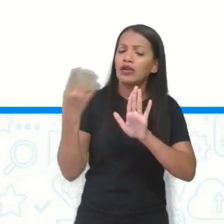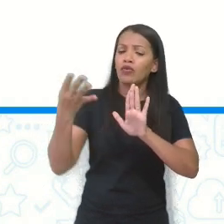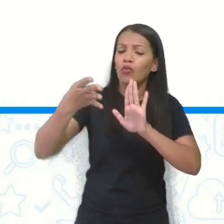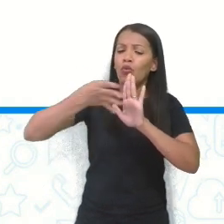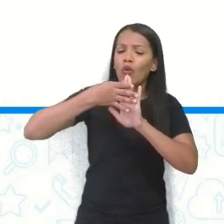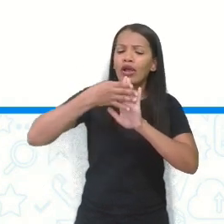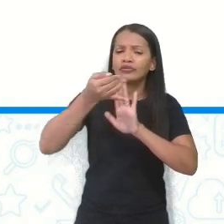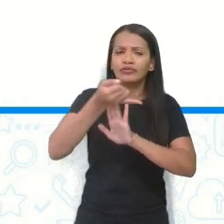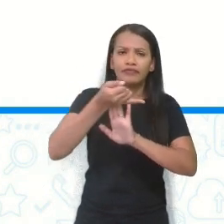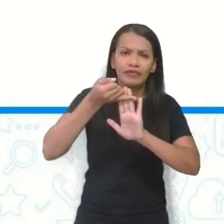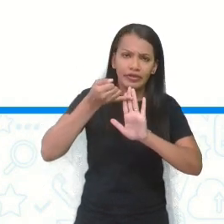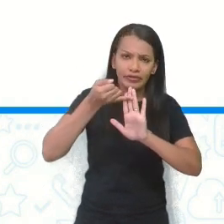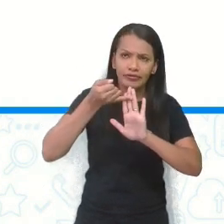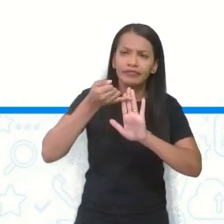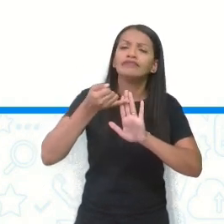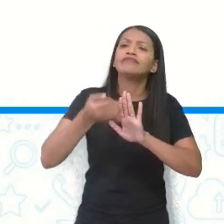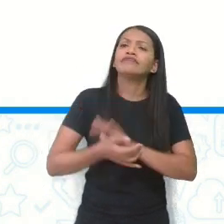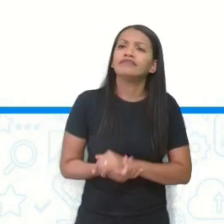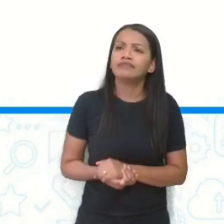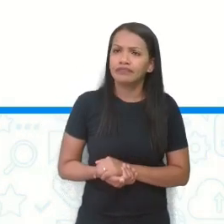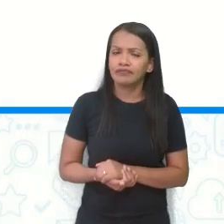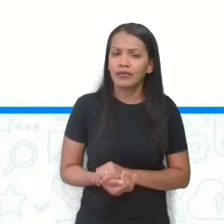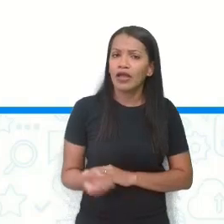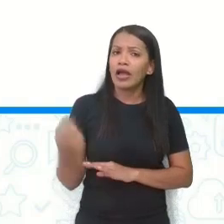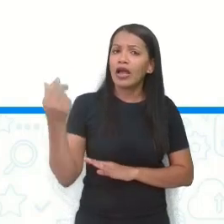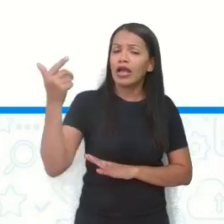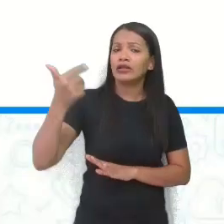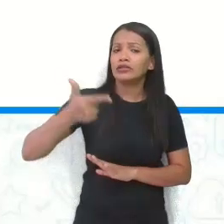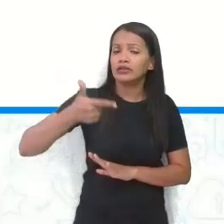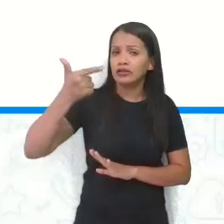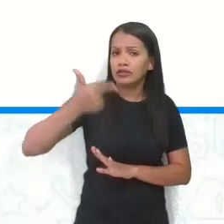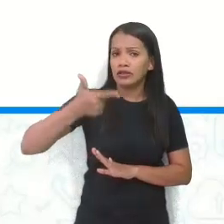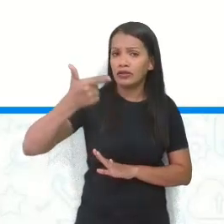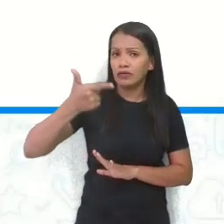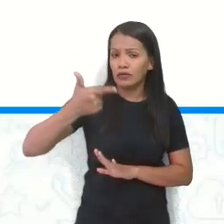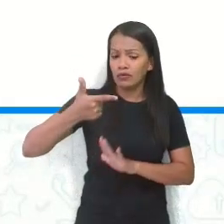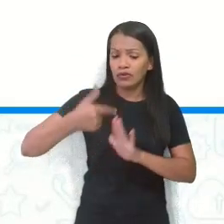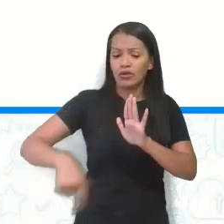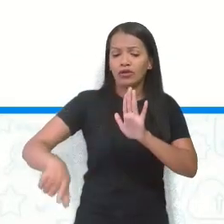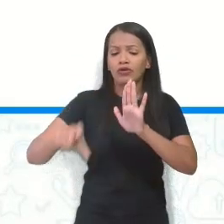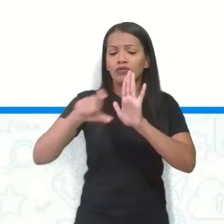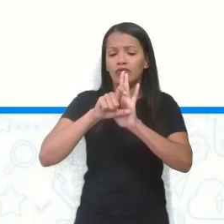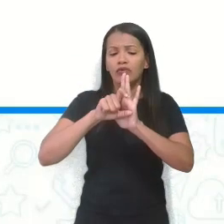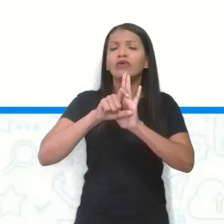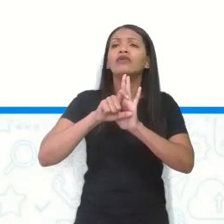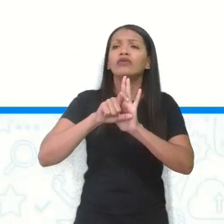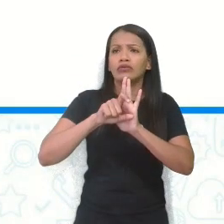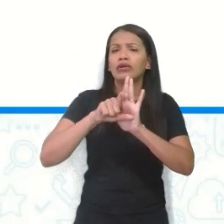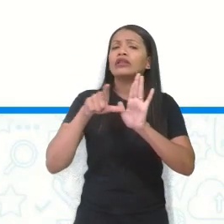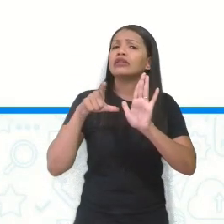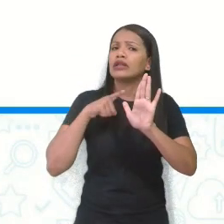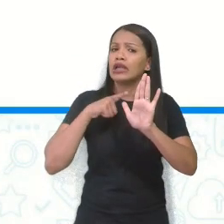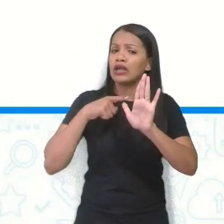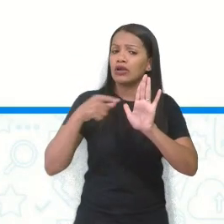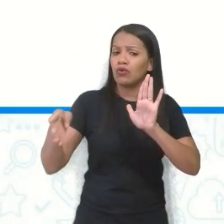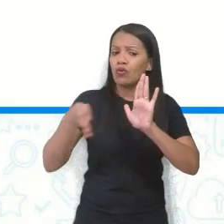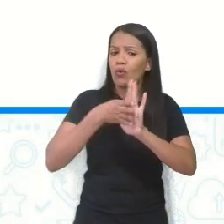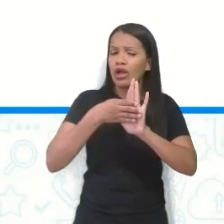4 versos. Tenho a segunda estrofe, olha, número